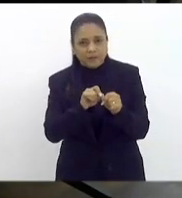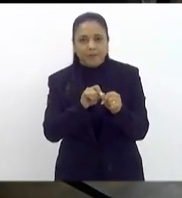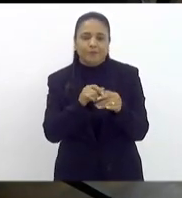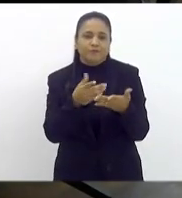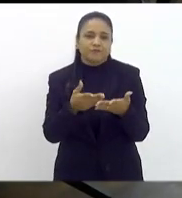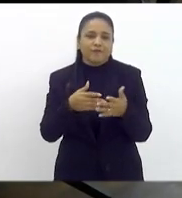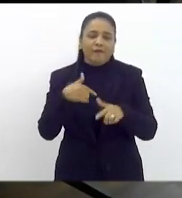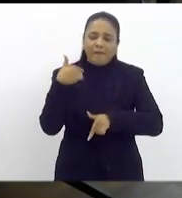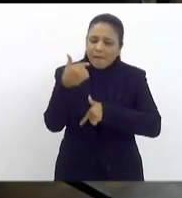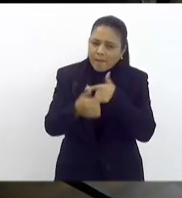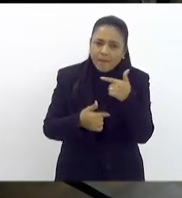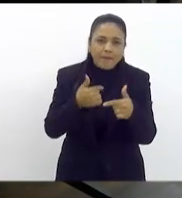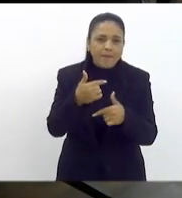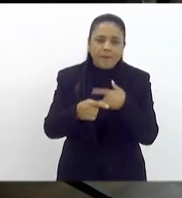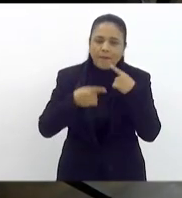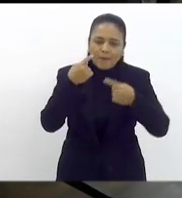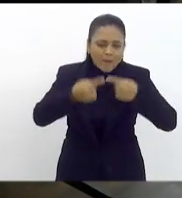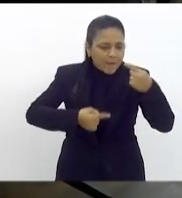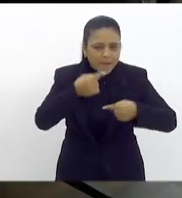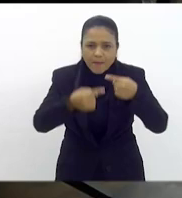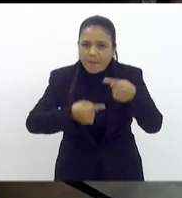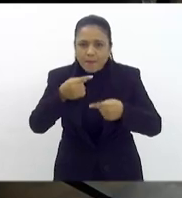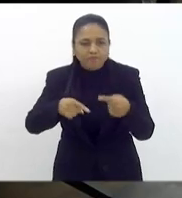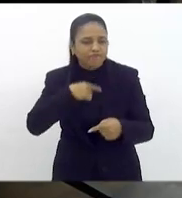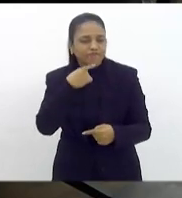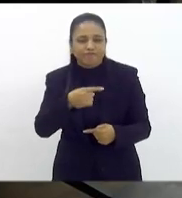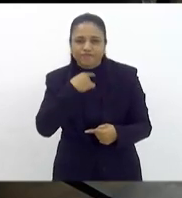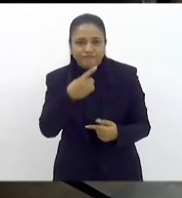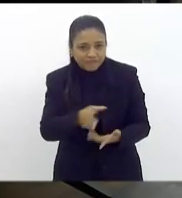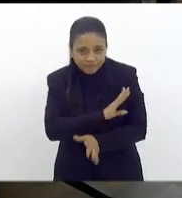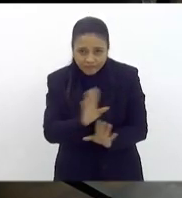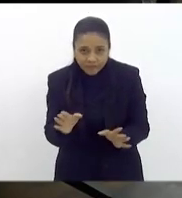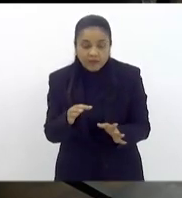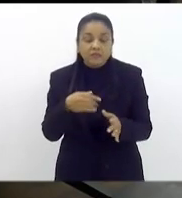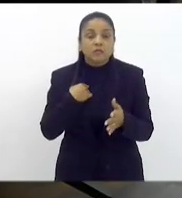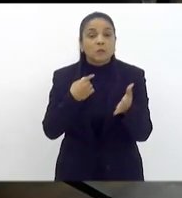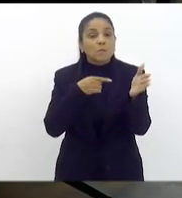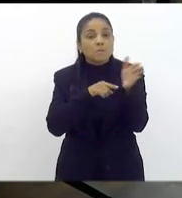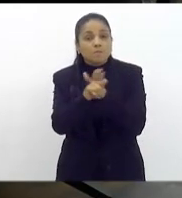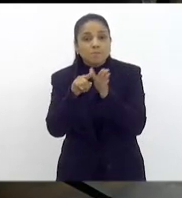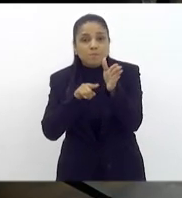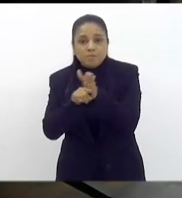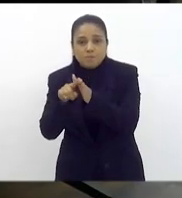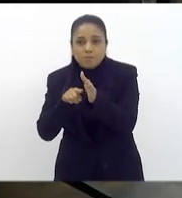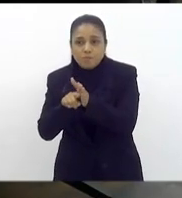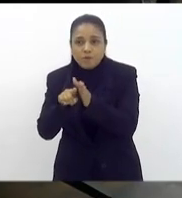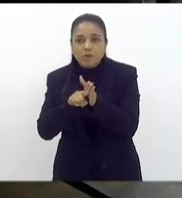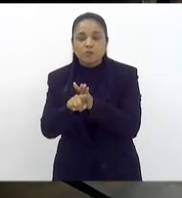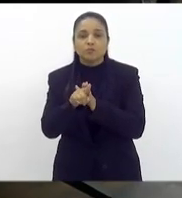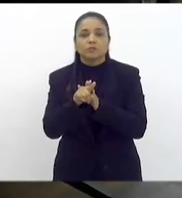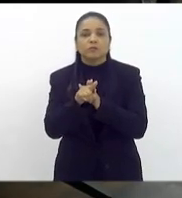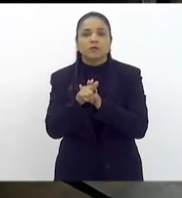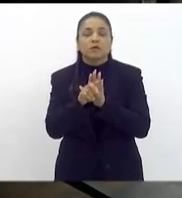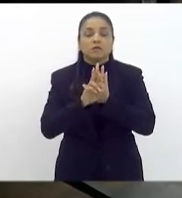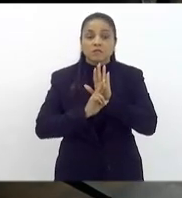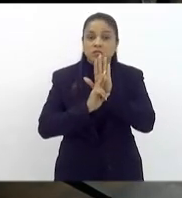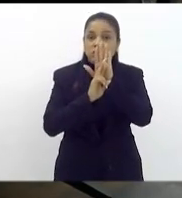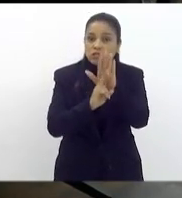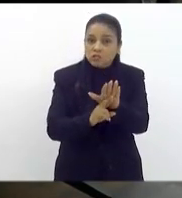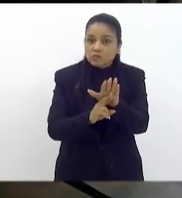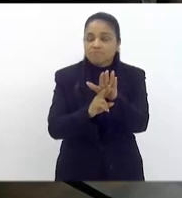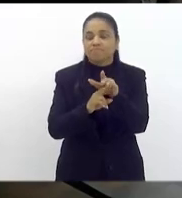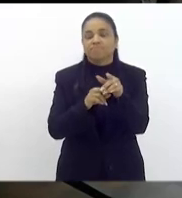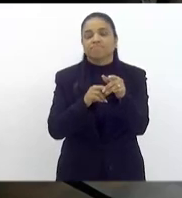ficar divagando e não vai chegar num consenso. Então faremos os questionamentos para que eles sejam respondidos por escrito até a semana que